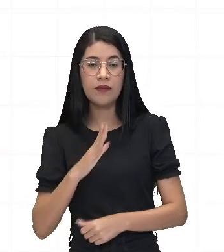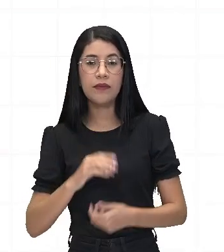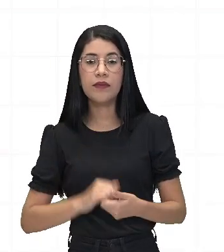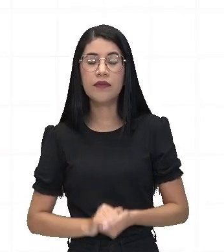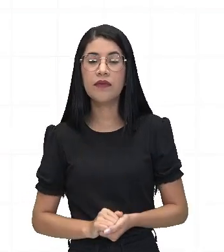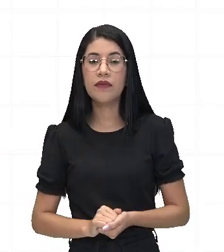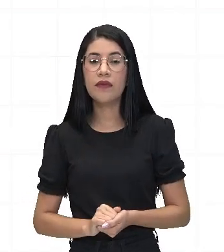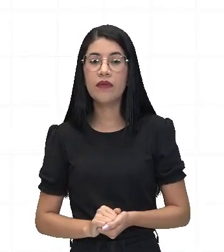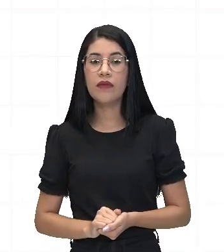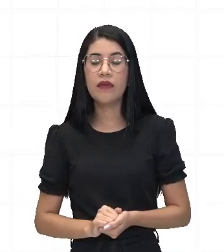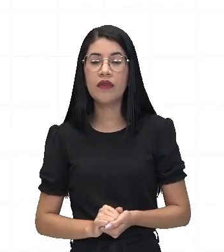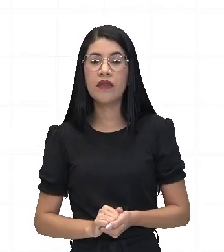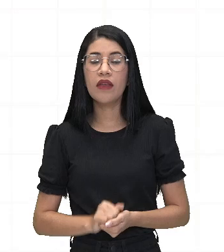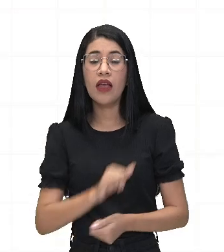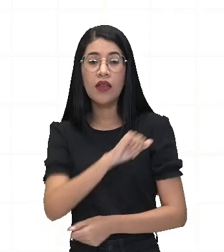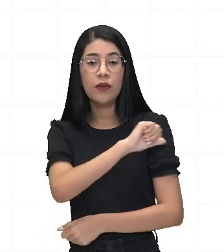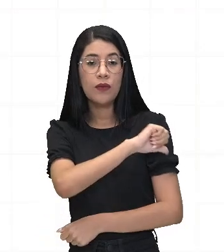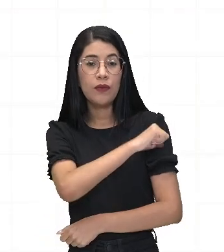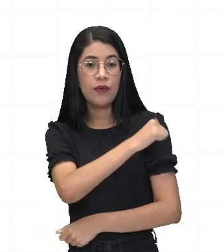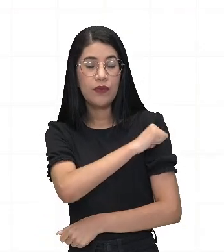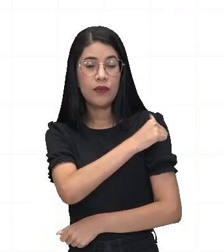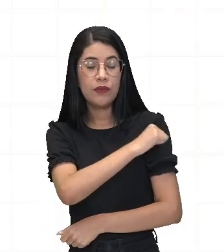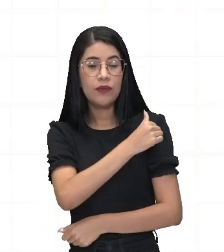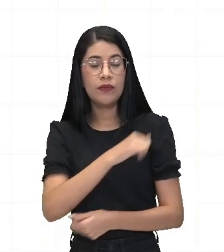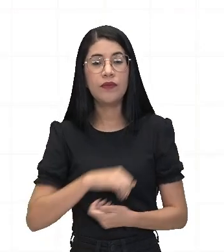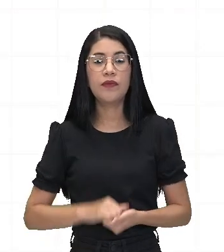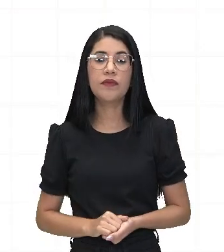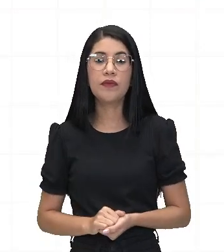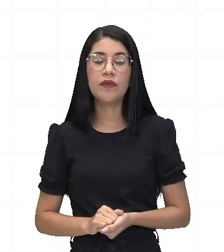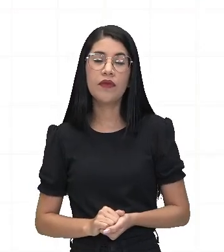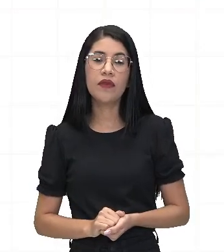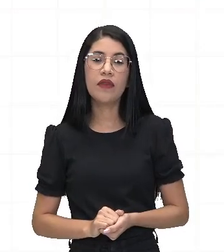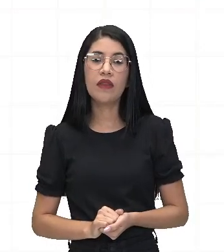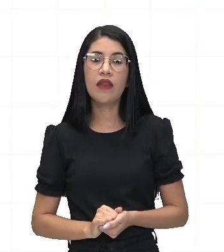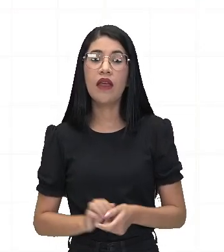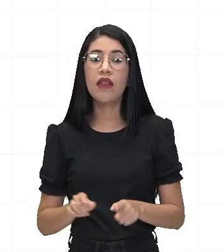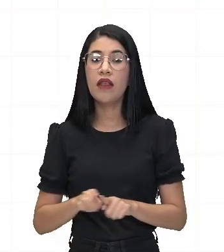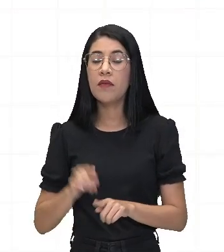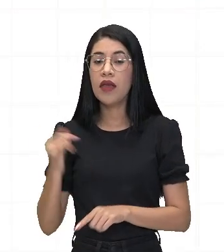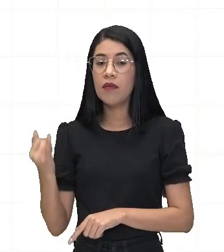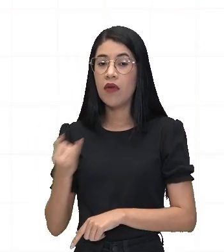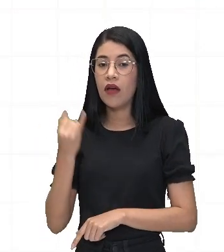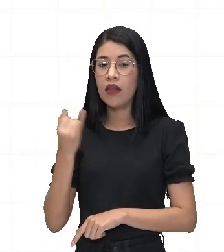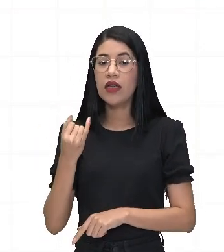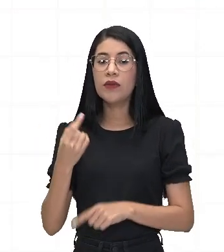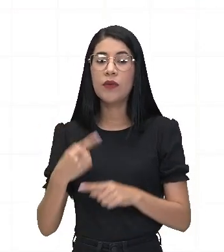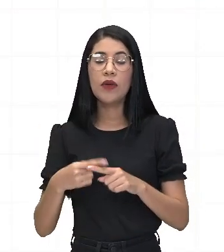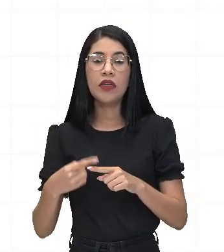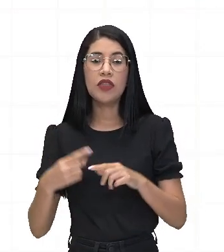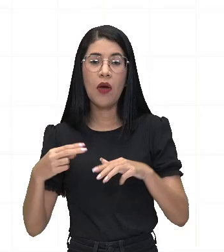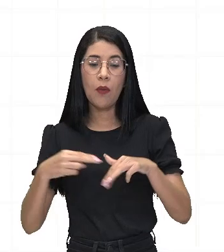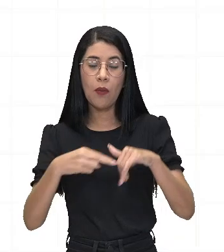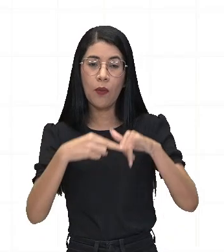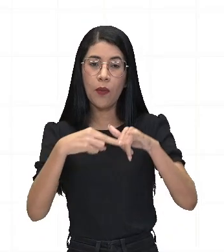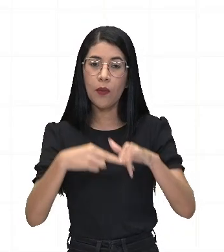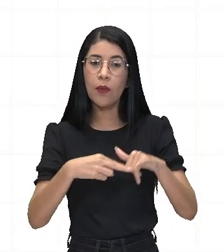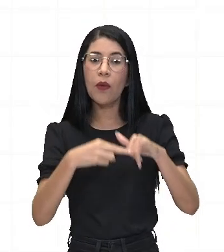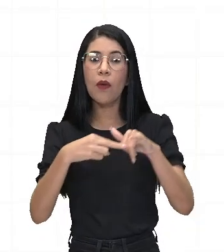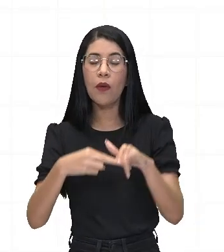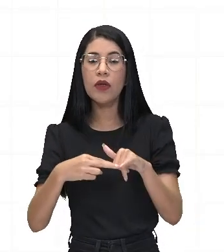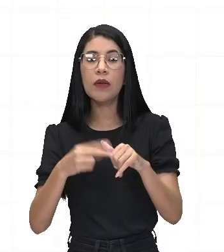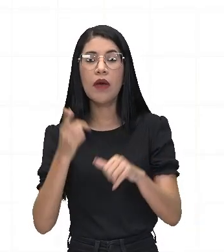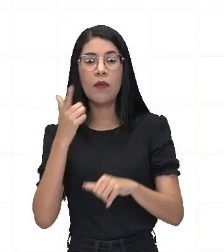uma capitania, a do Rio de Janeiro, né, capitania com importante porto, né, para escoar